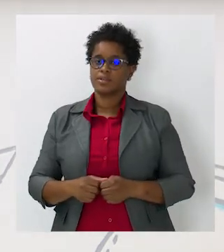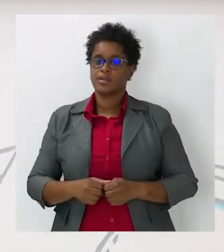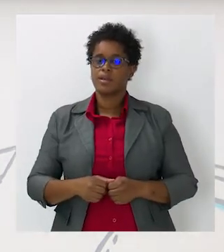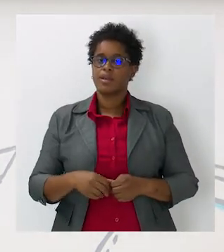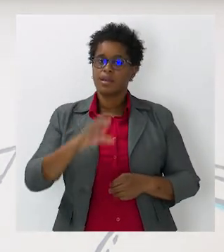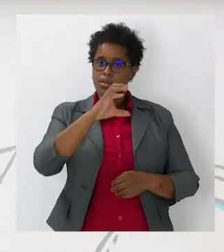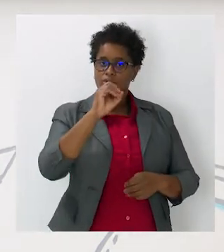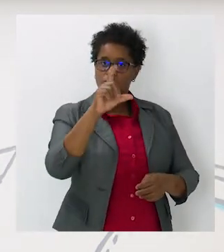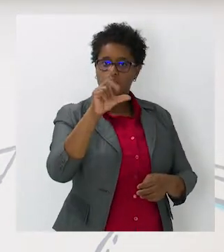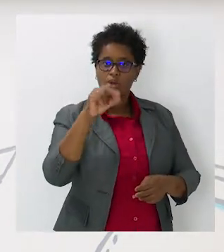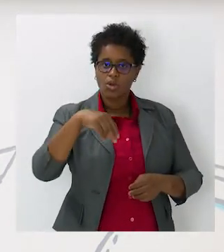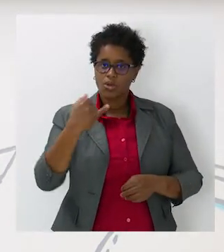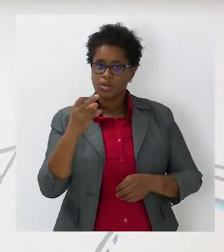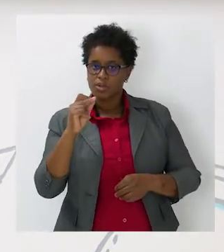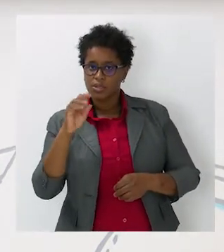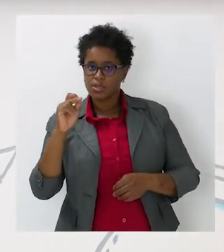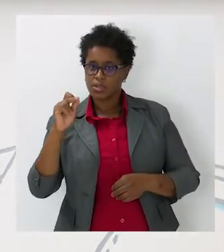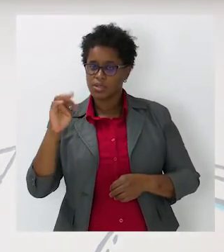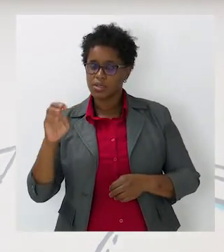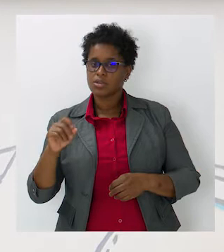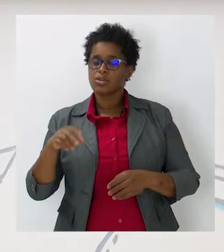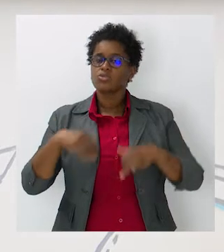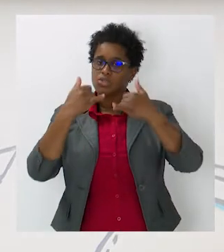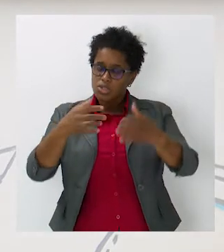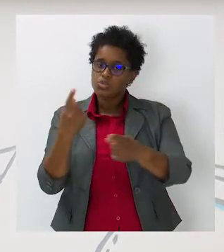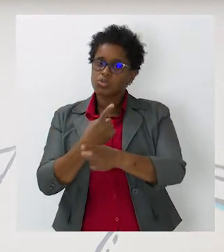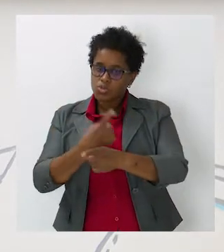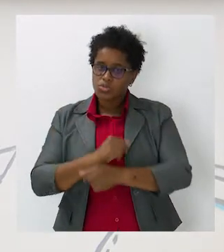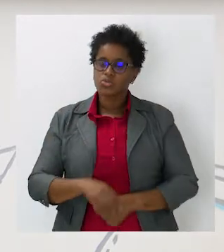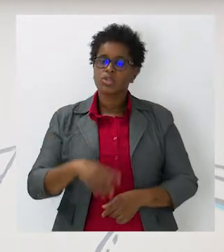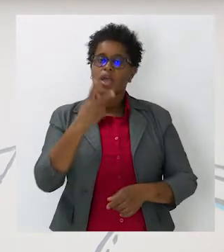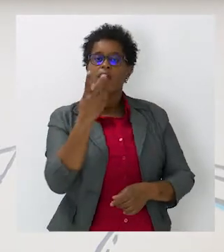oferecia às colônias os seguintes produtos: